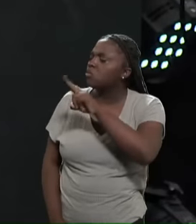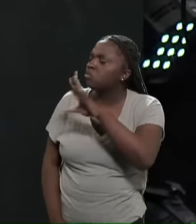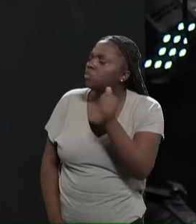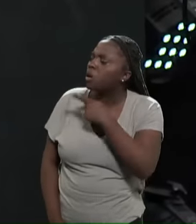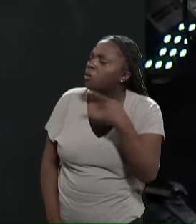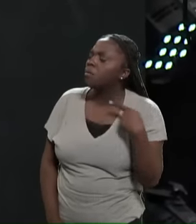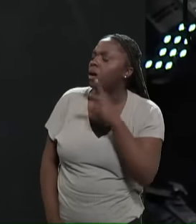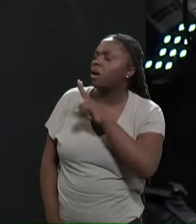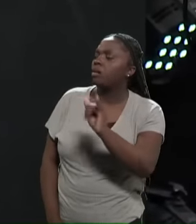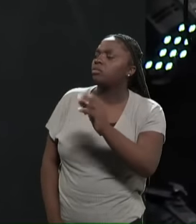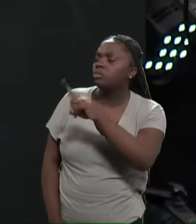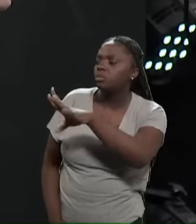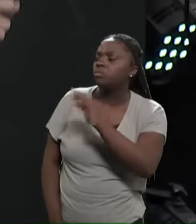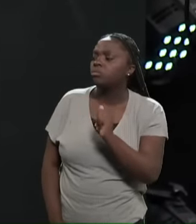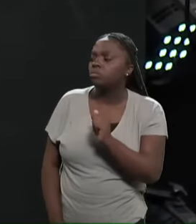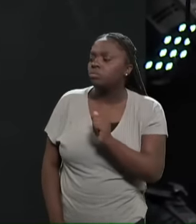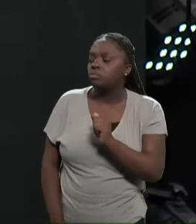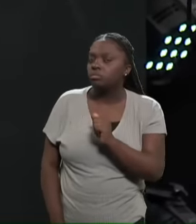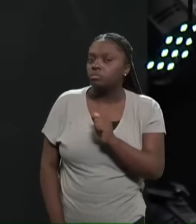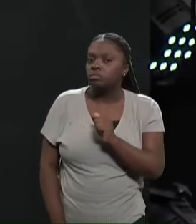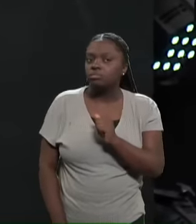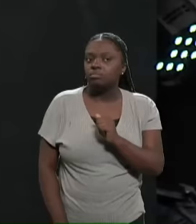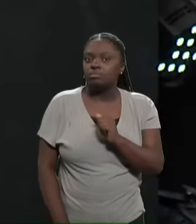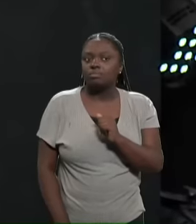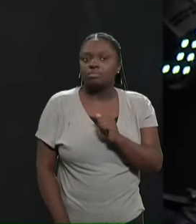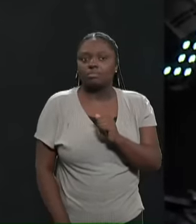pastor, nunca. Meu irmão,